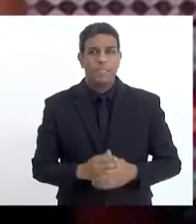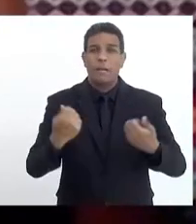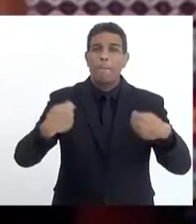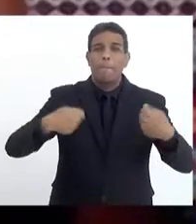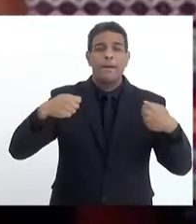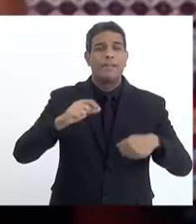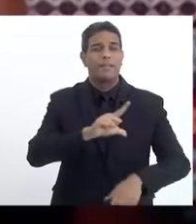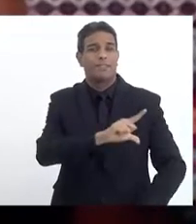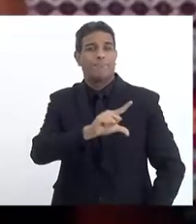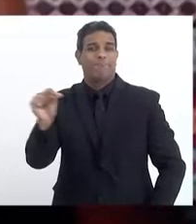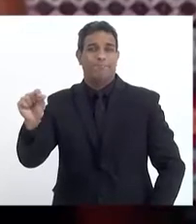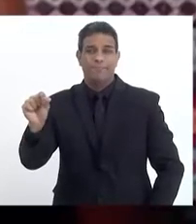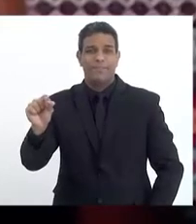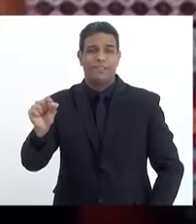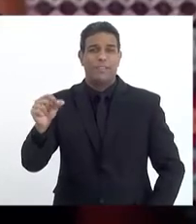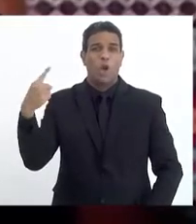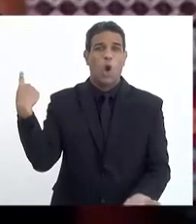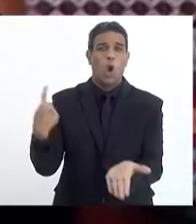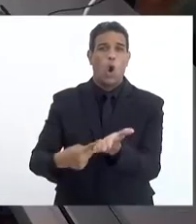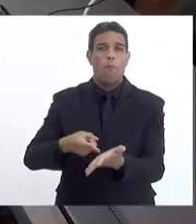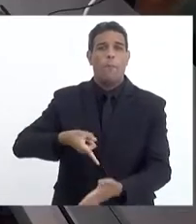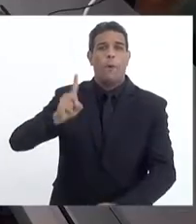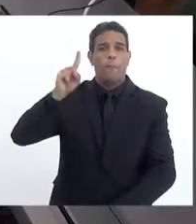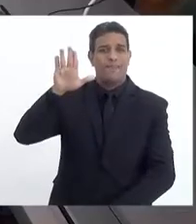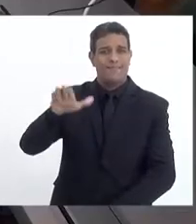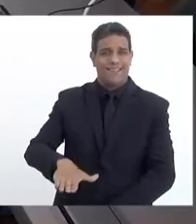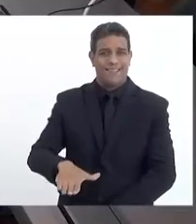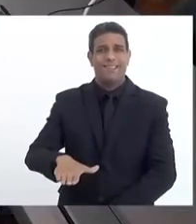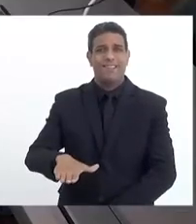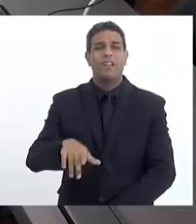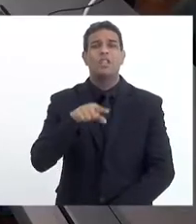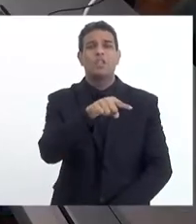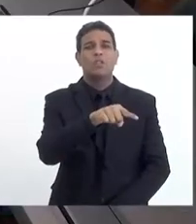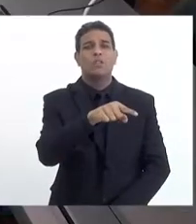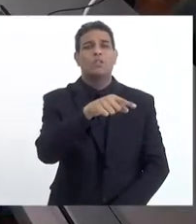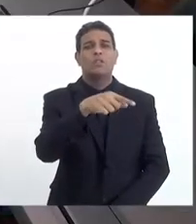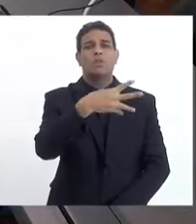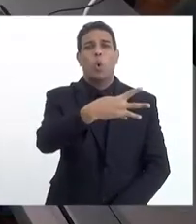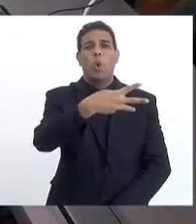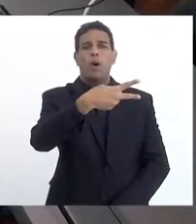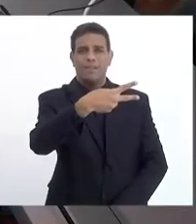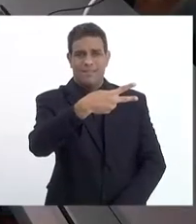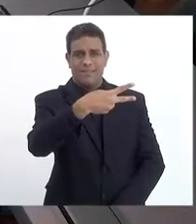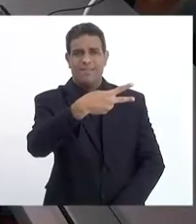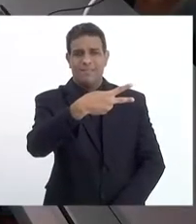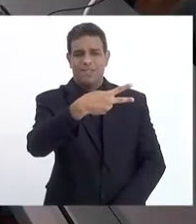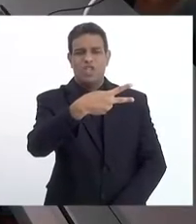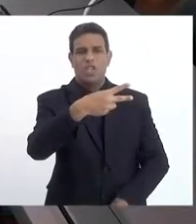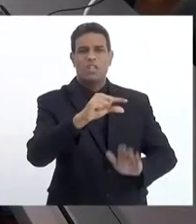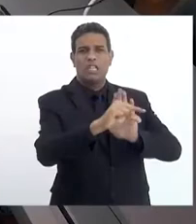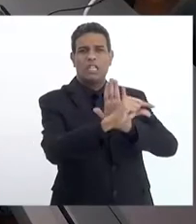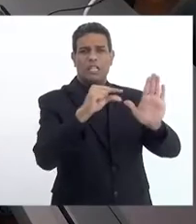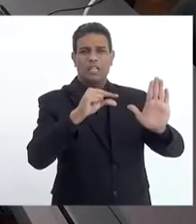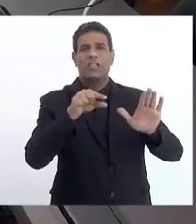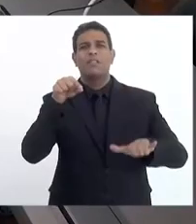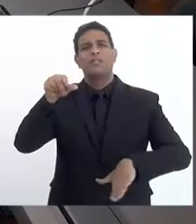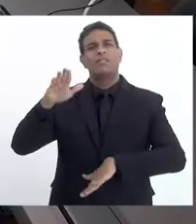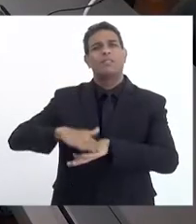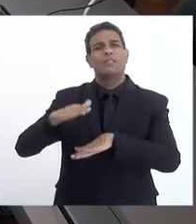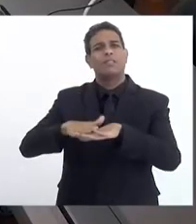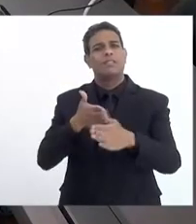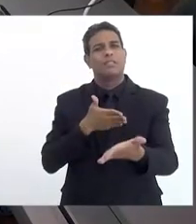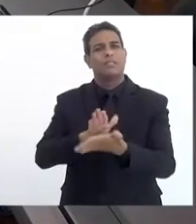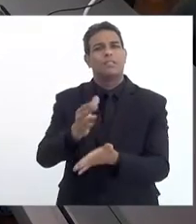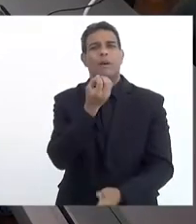me retirar. Está concedido o pedido de vista 43, deputada Mônica Francisco. Muito obrigada.